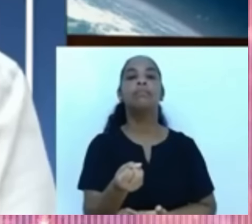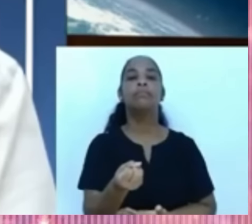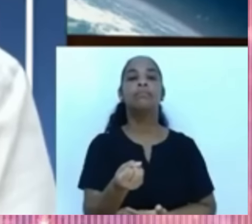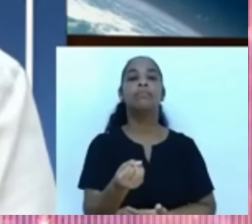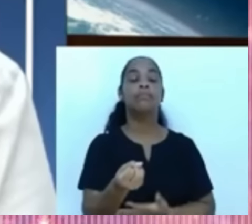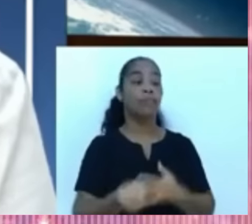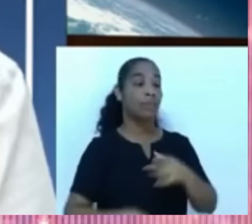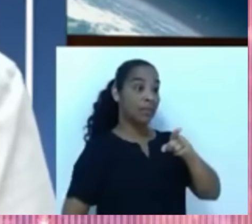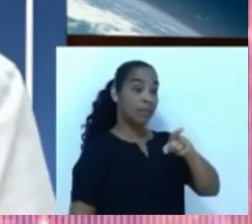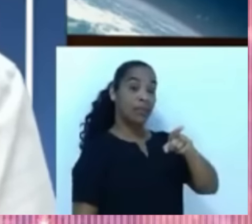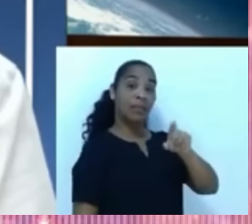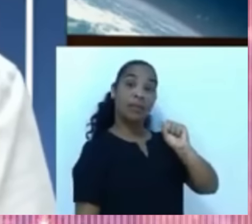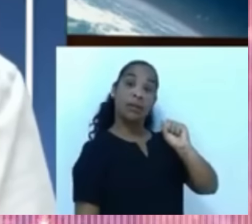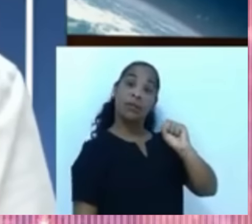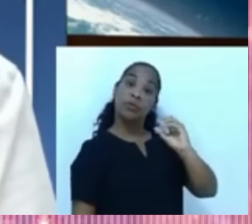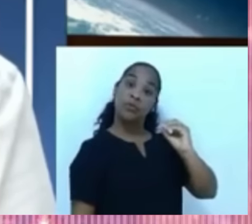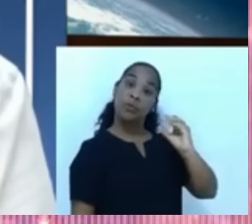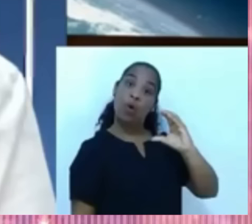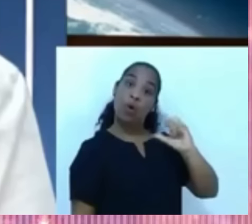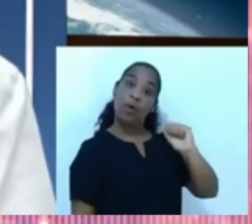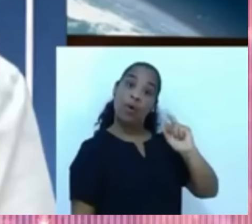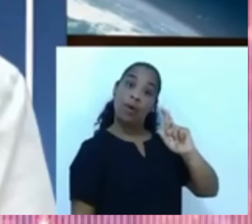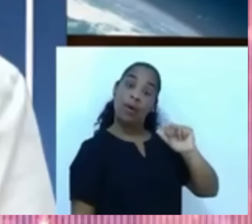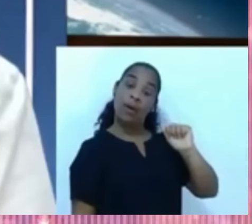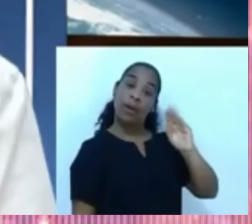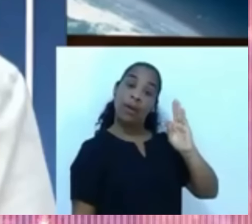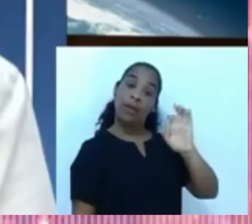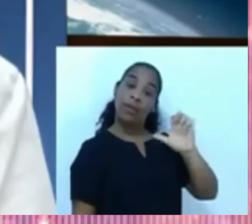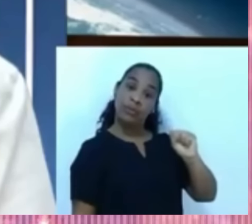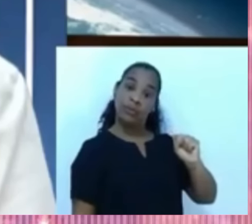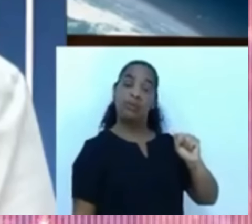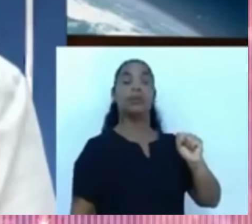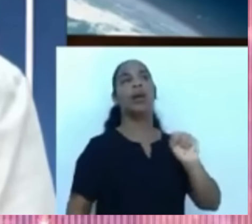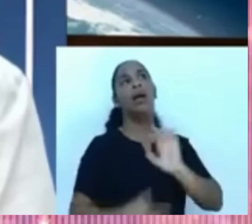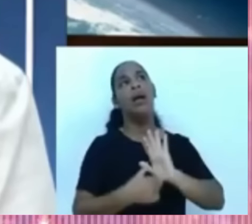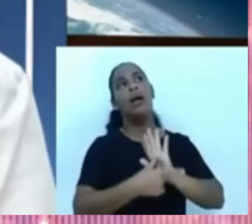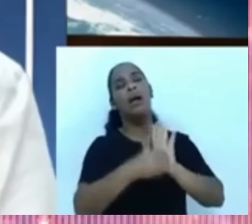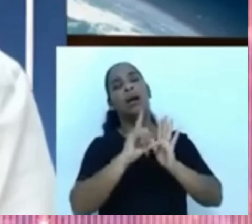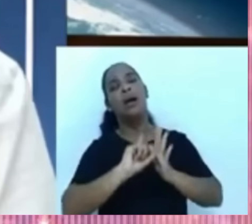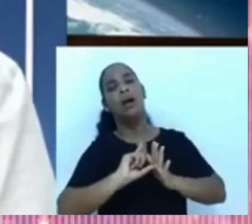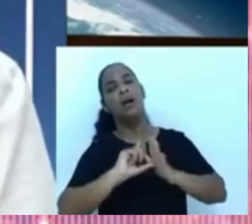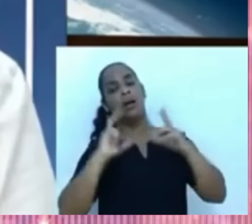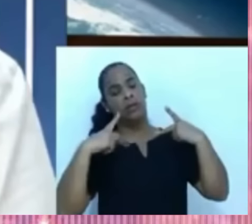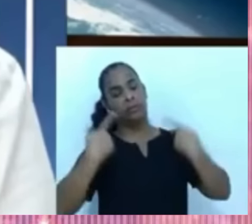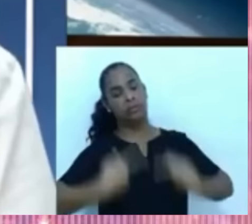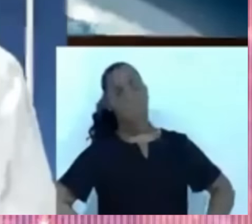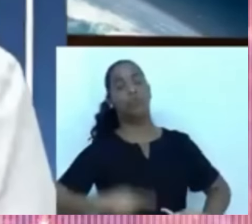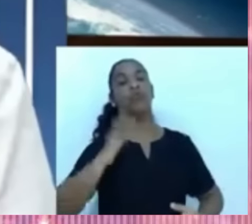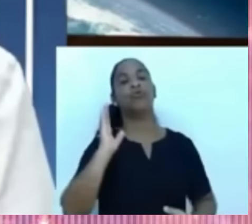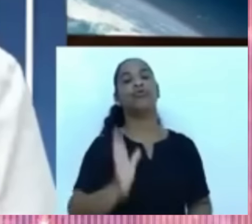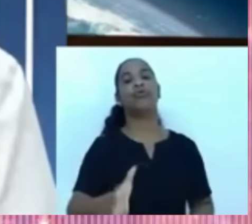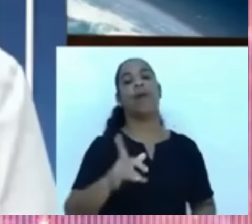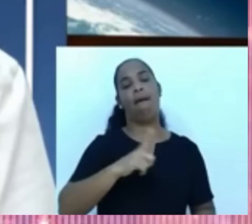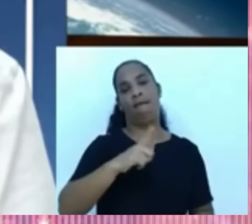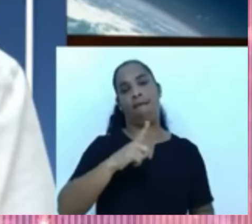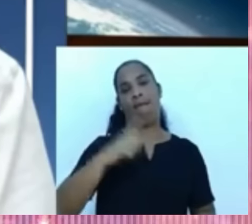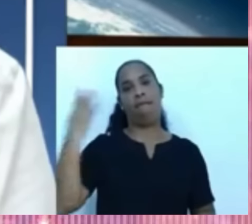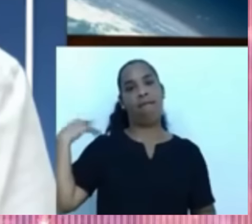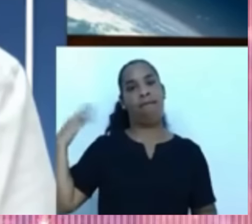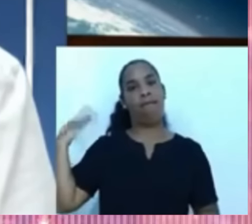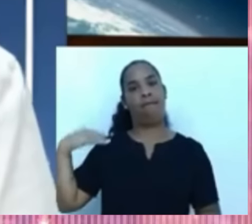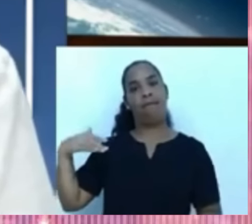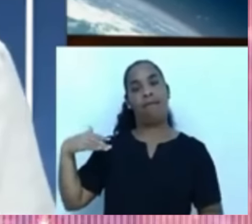acreditava que antes de ser o que somos já fomos ele seu discípulo